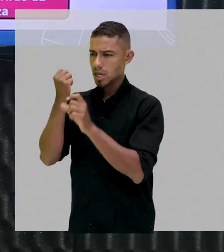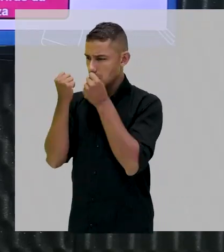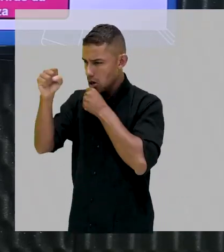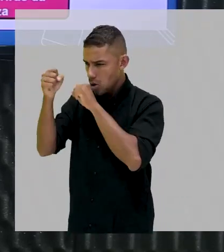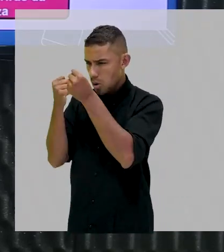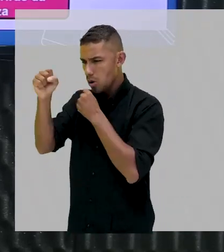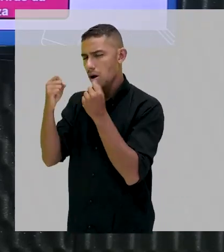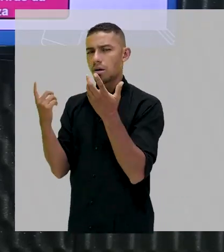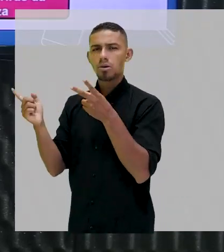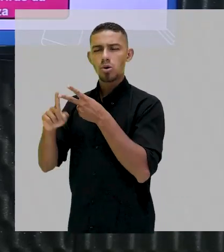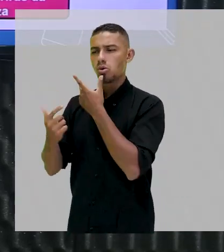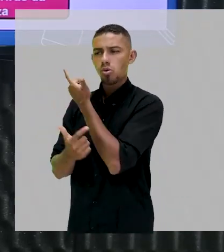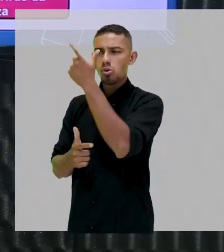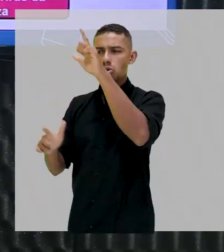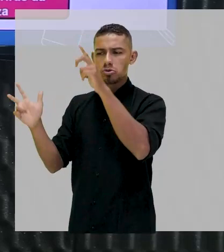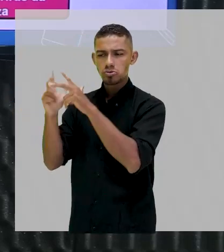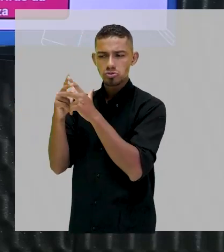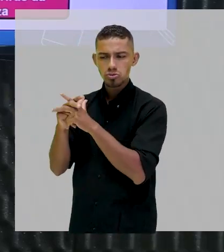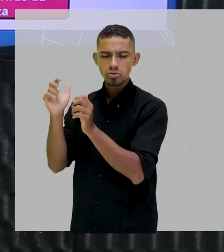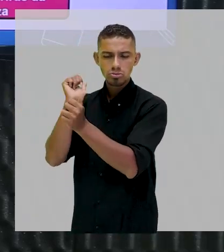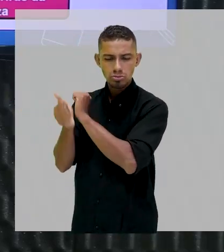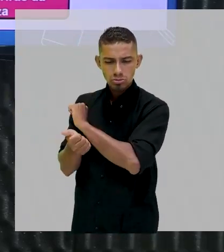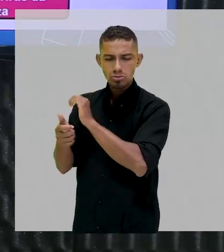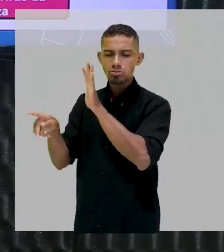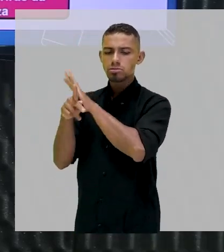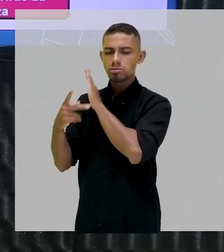fez outras modalidades. Ele